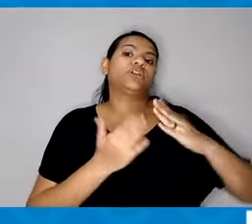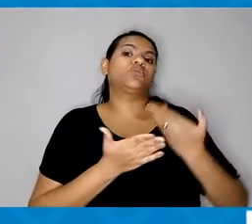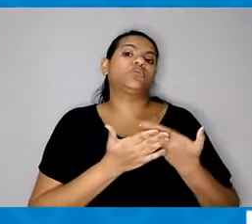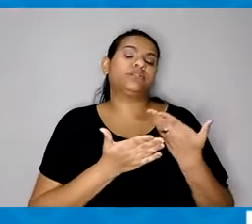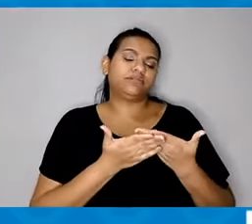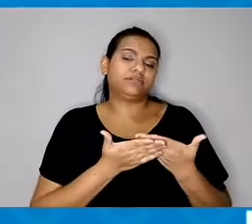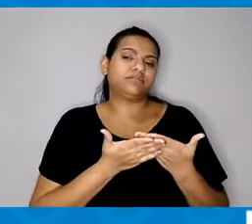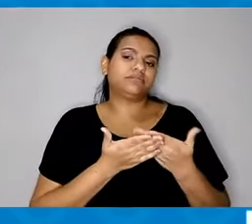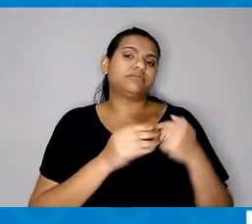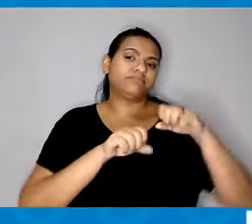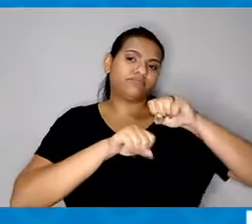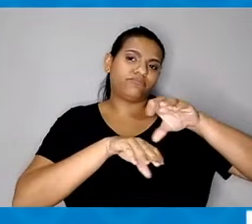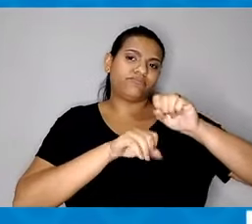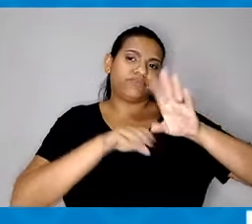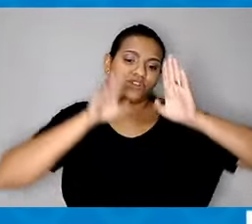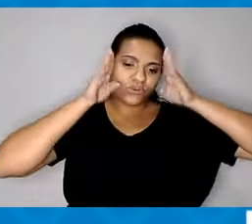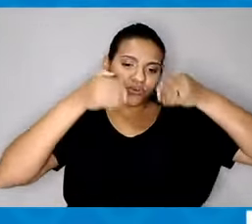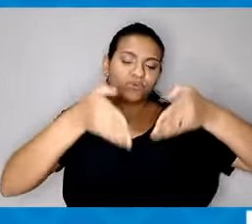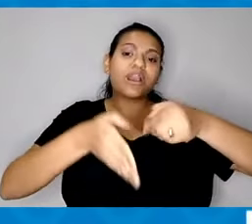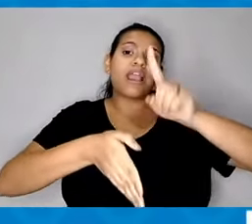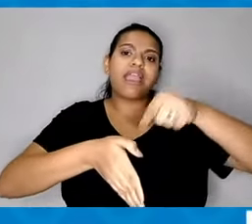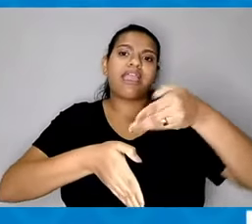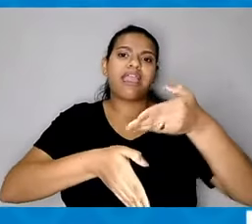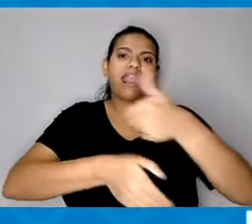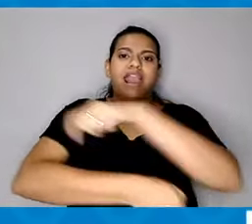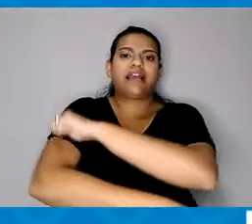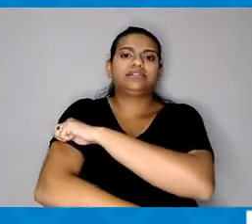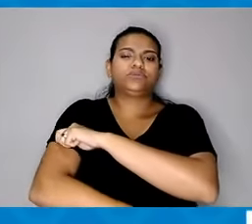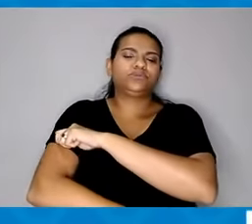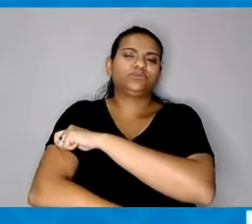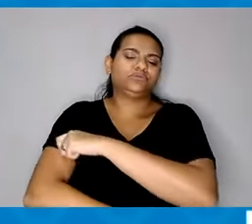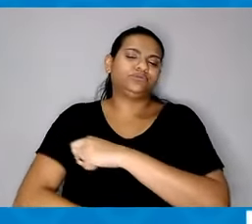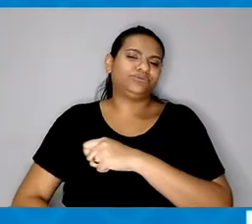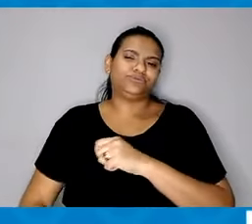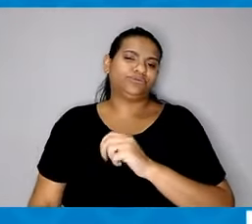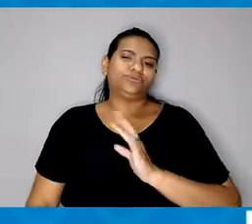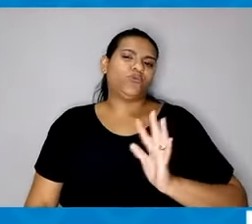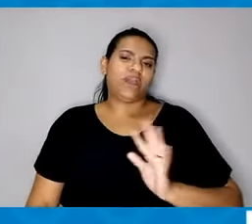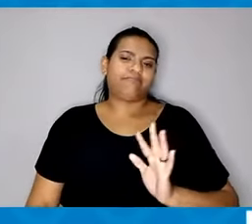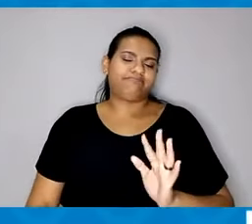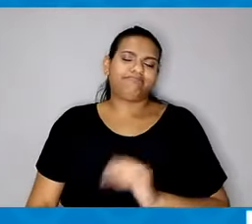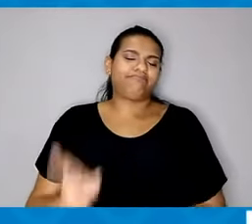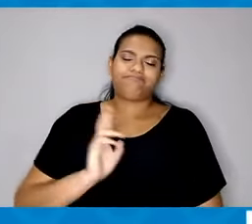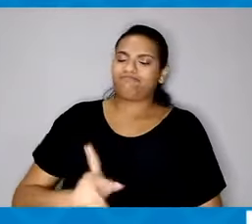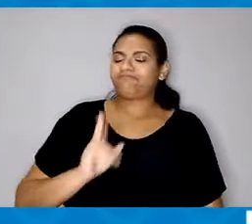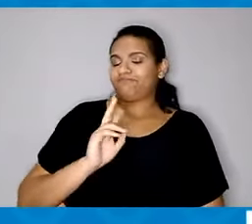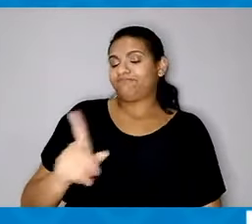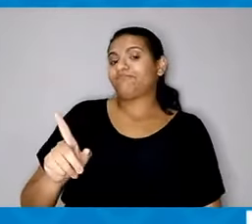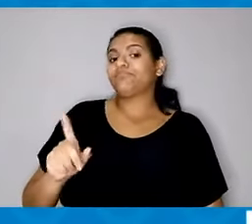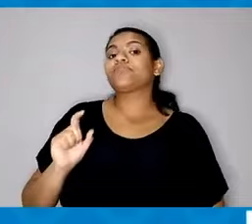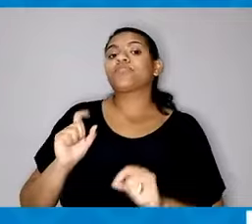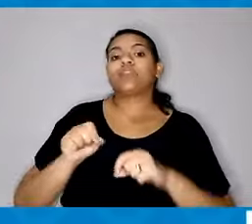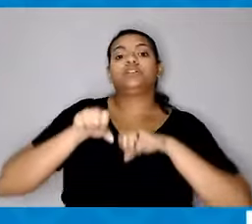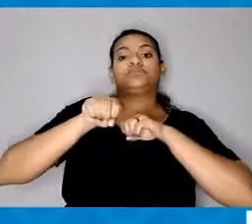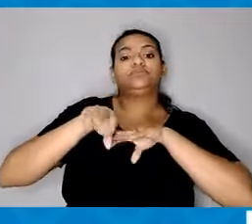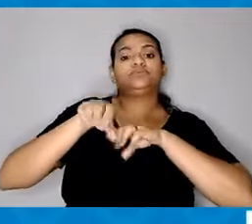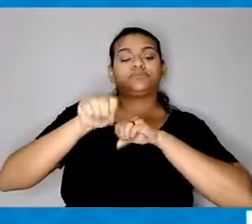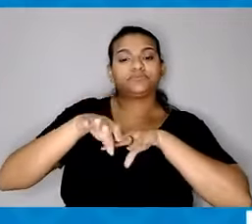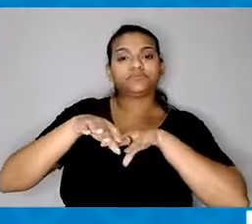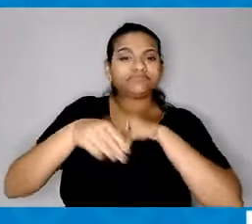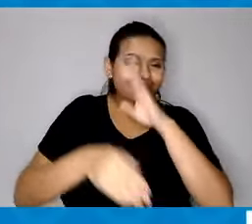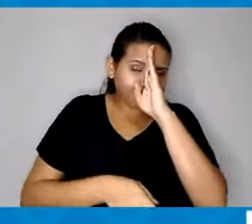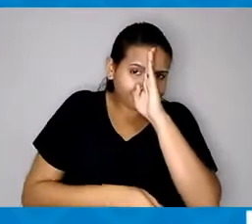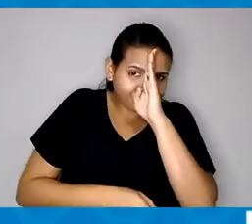Eu digo que não, o estudante não é o centro da educação e não deveria ser. O centro da educação devia ser a construção